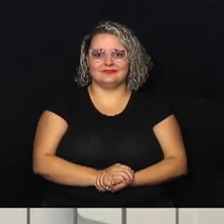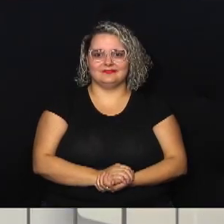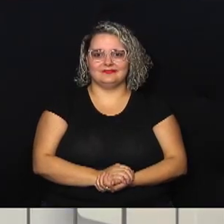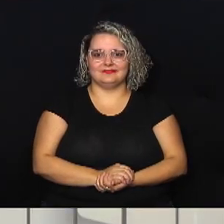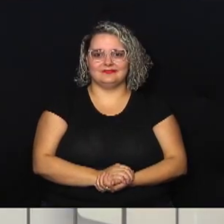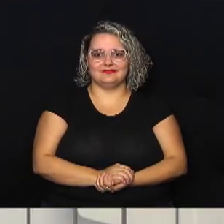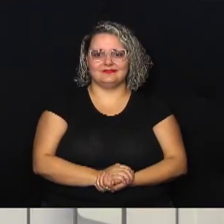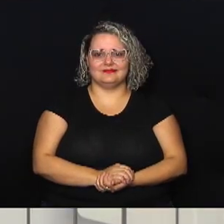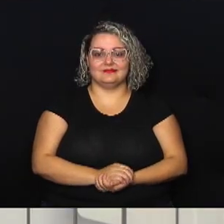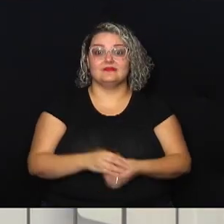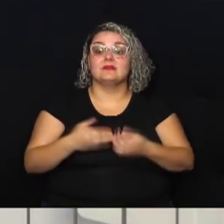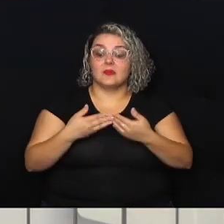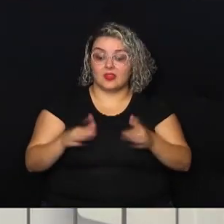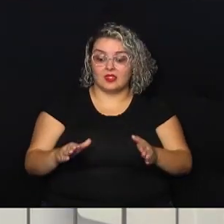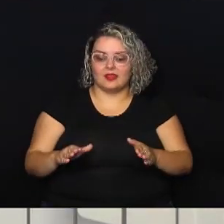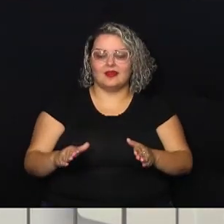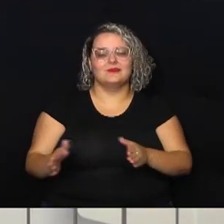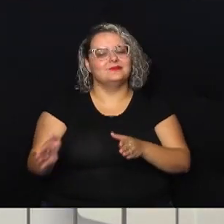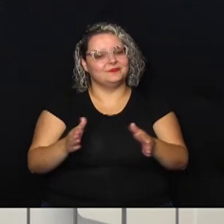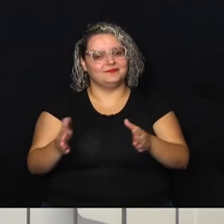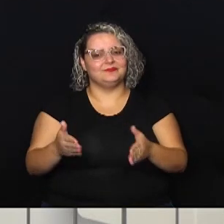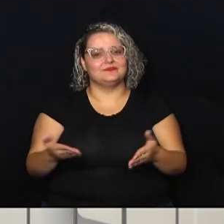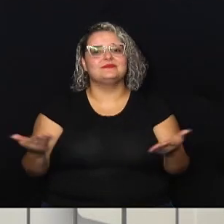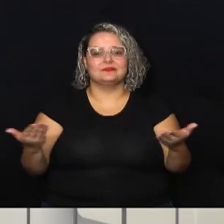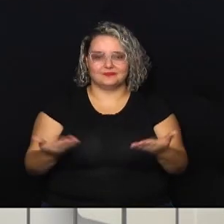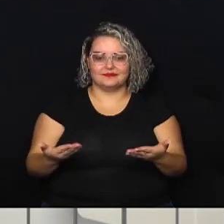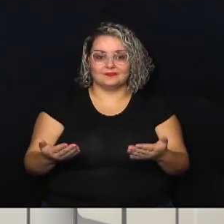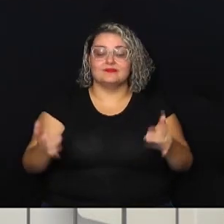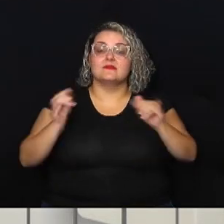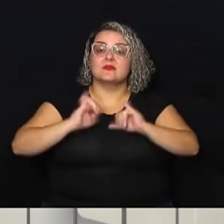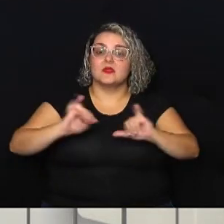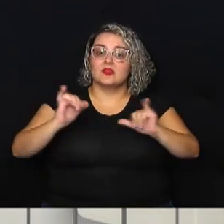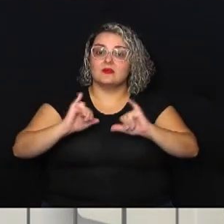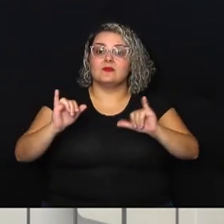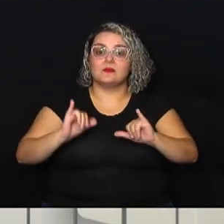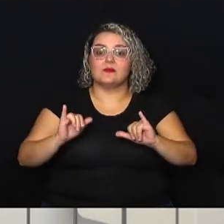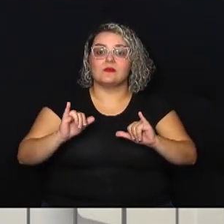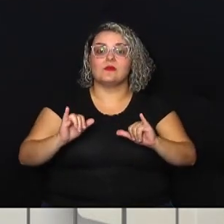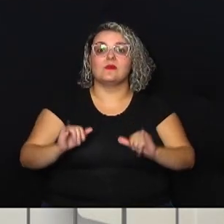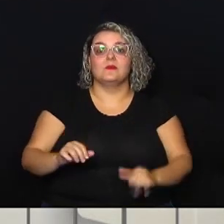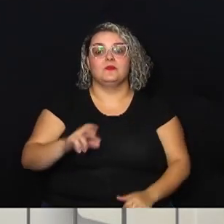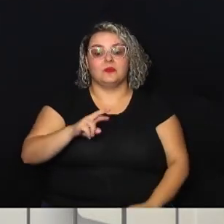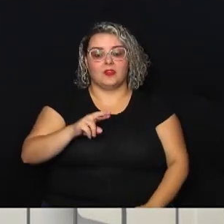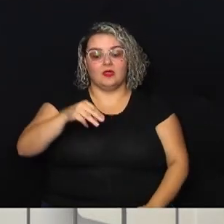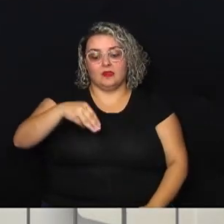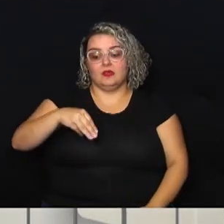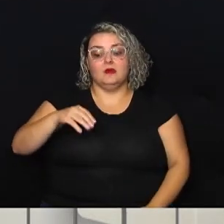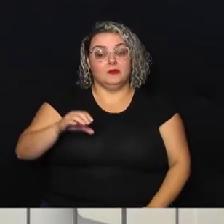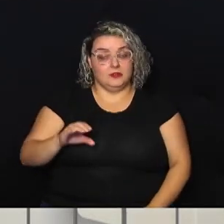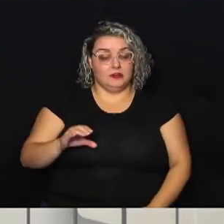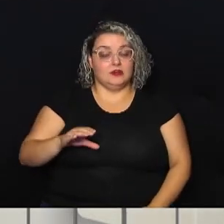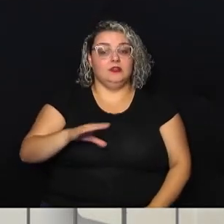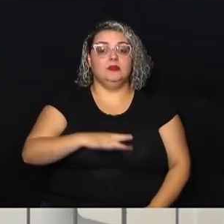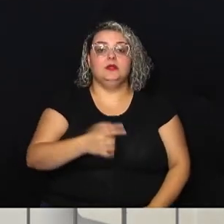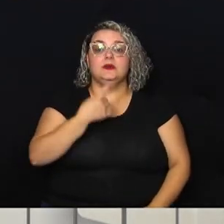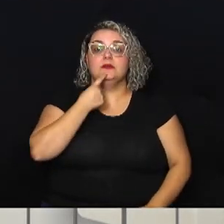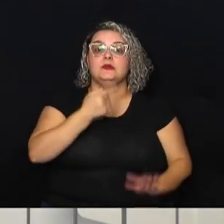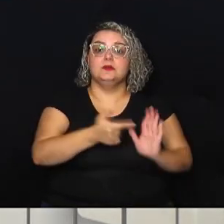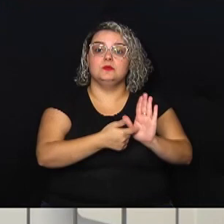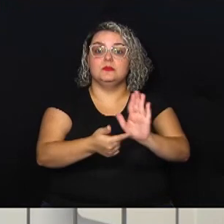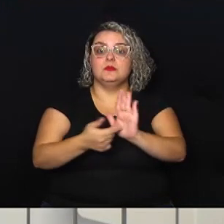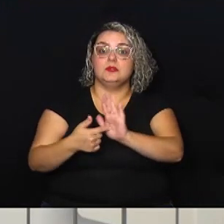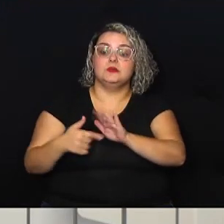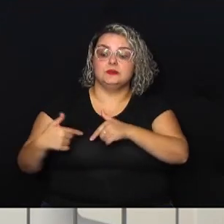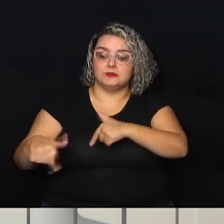E a gente abre a edição de hoje com as notícias aqui da metrópole de Campinas. Nós vamos mostrar o trabalho do estudante